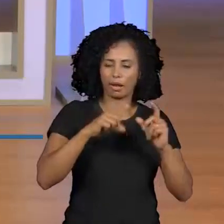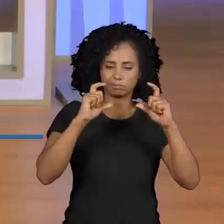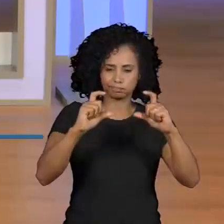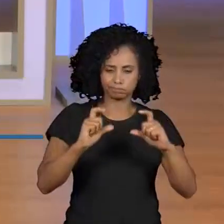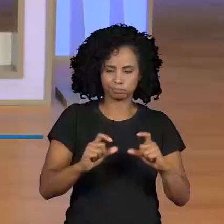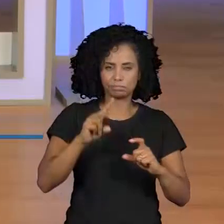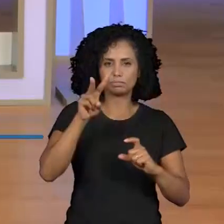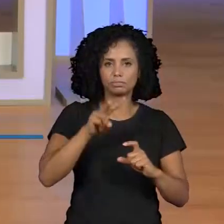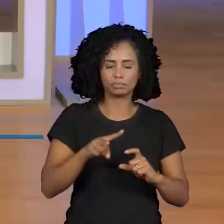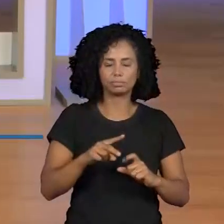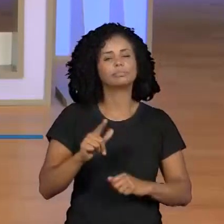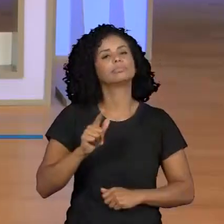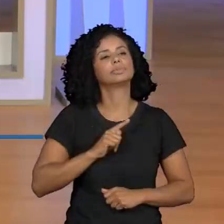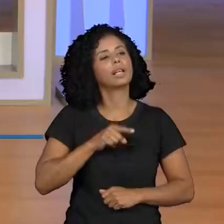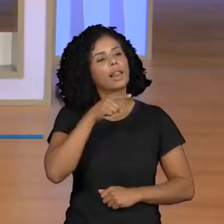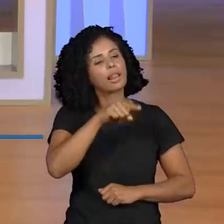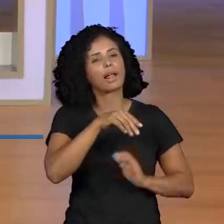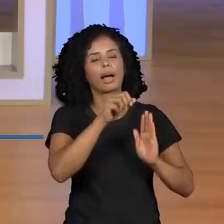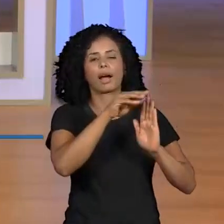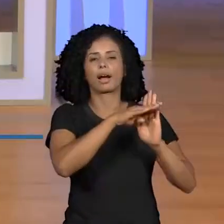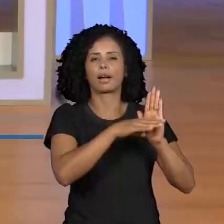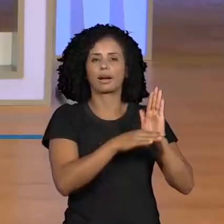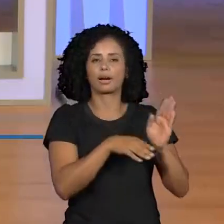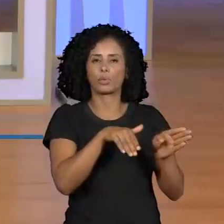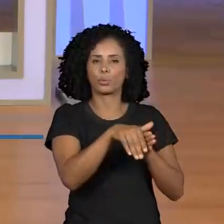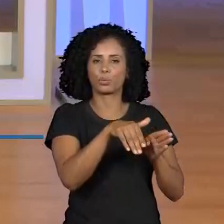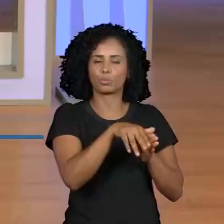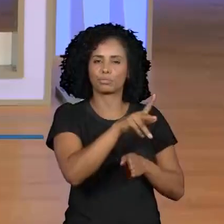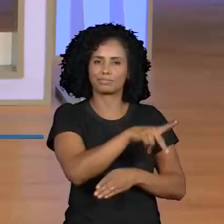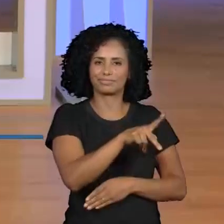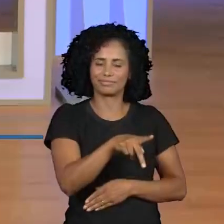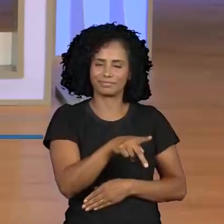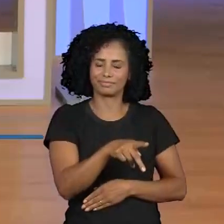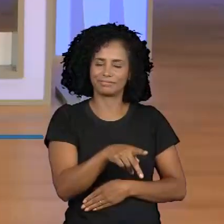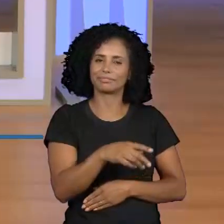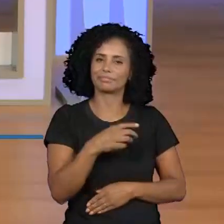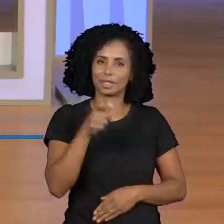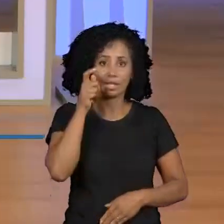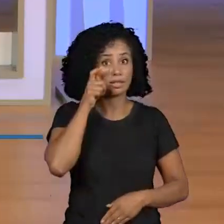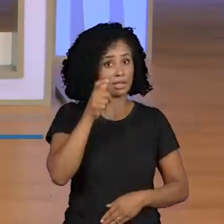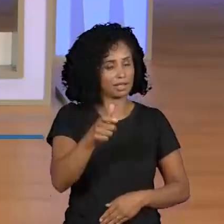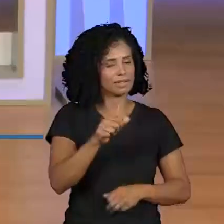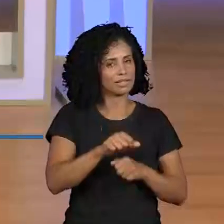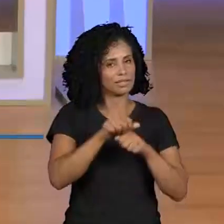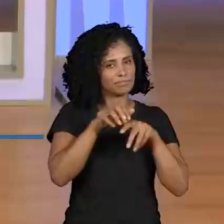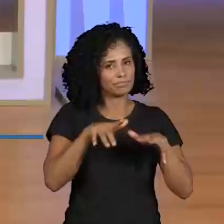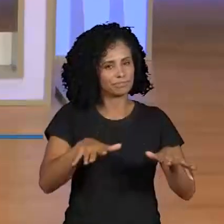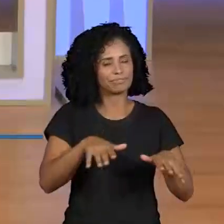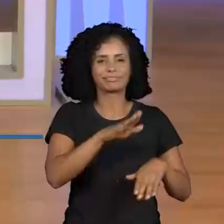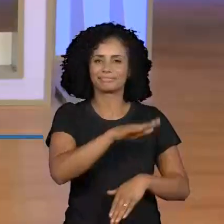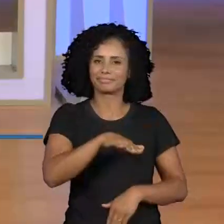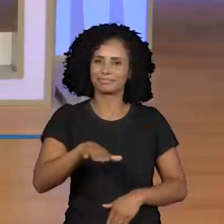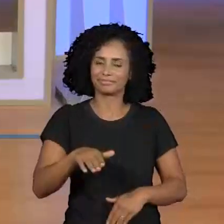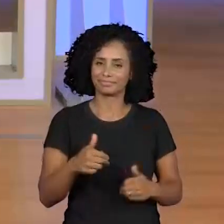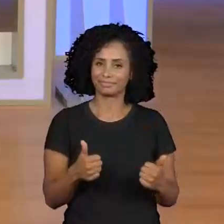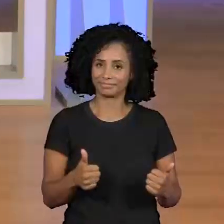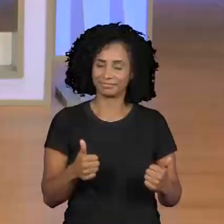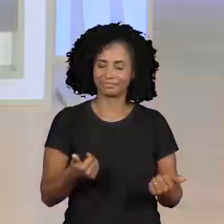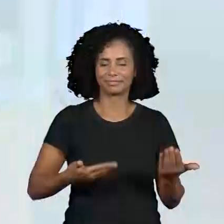está disponibilizada no roteiro do professor é interessante compartilhar com todos os estudantes certo